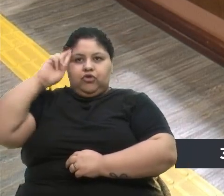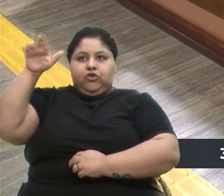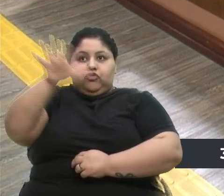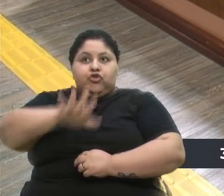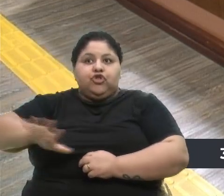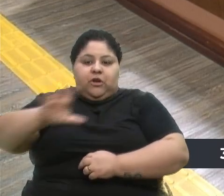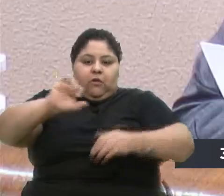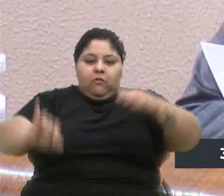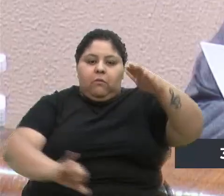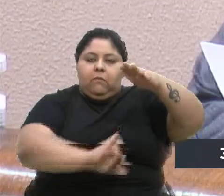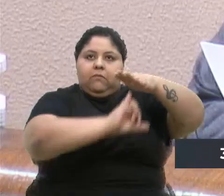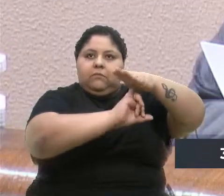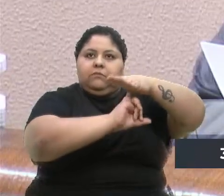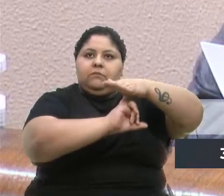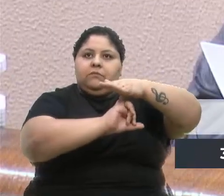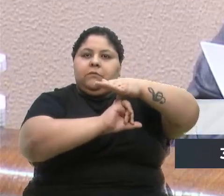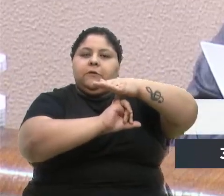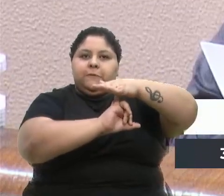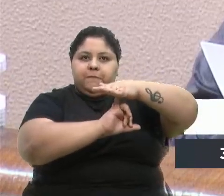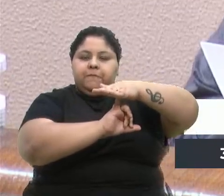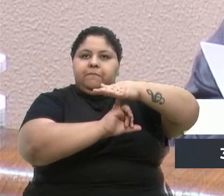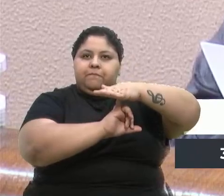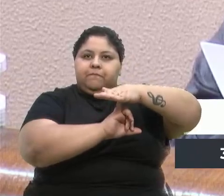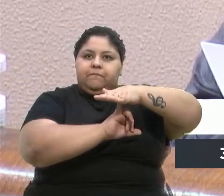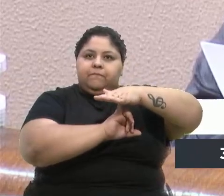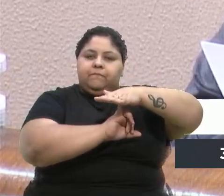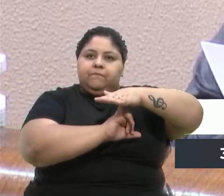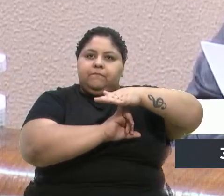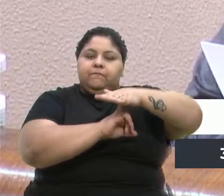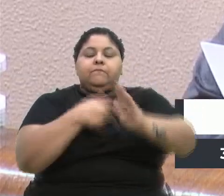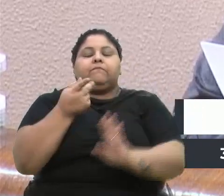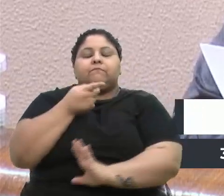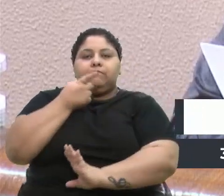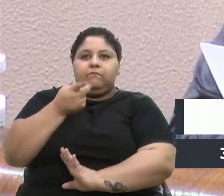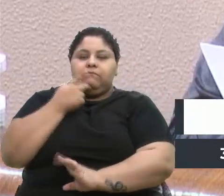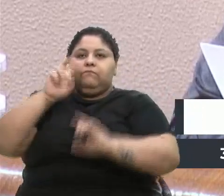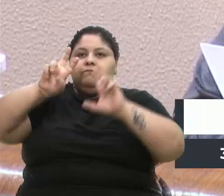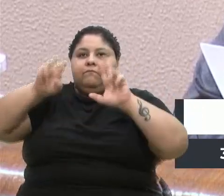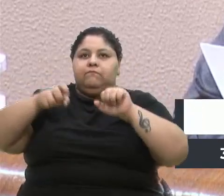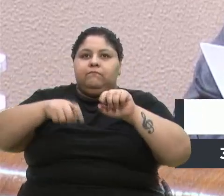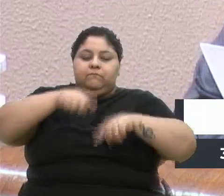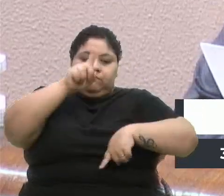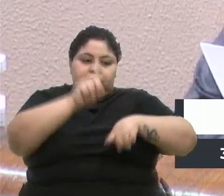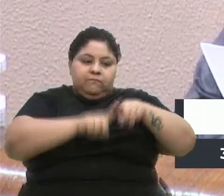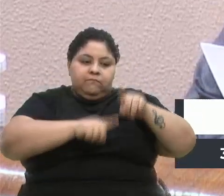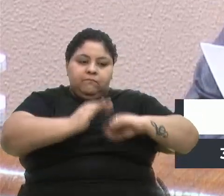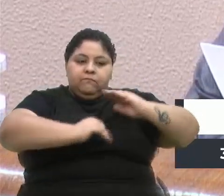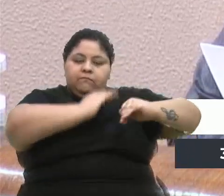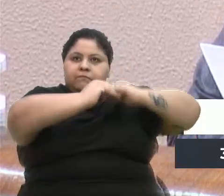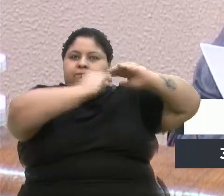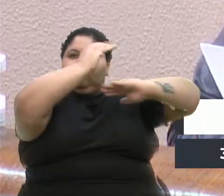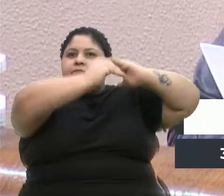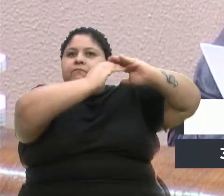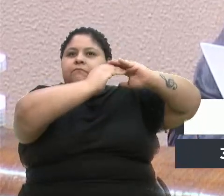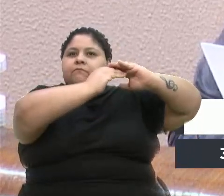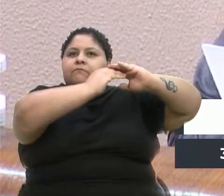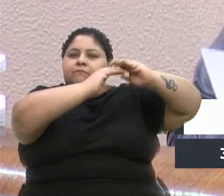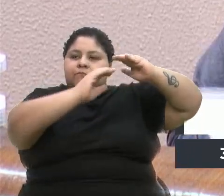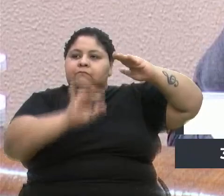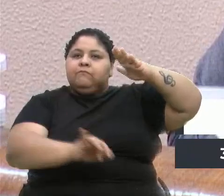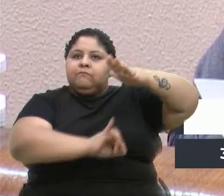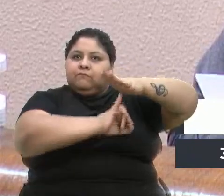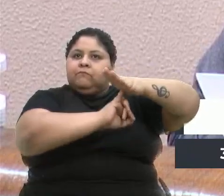Caxias do Sul, no Instituto Federal, que irá falar sobre as atividades desenvolvidas pela